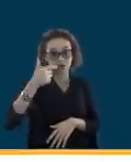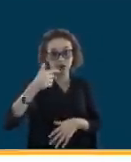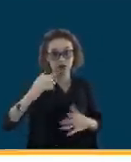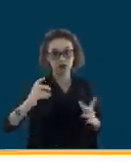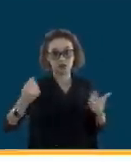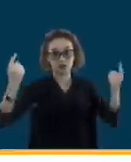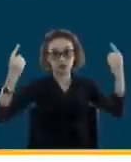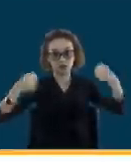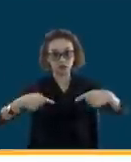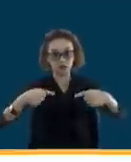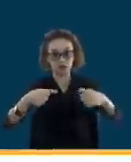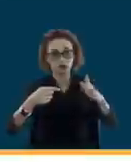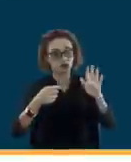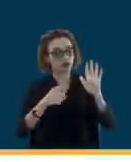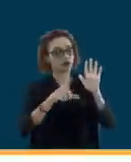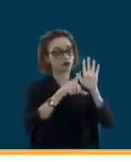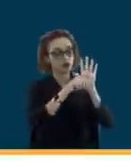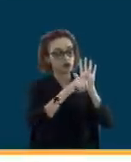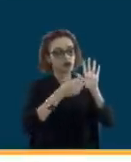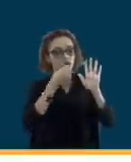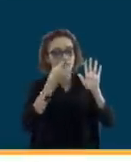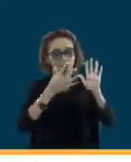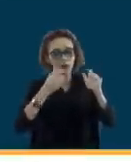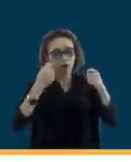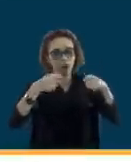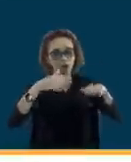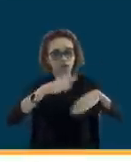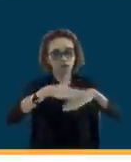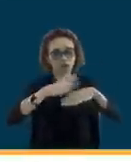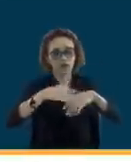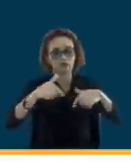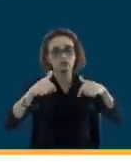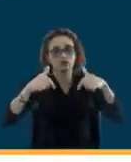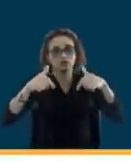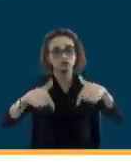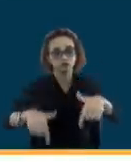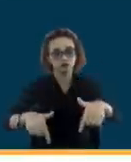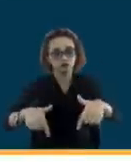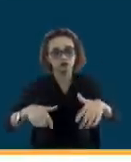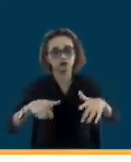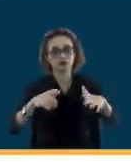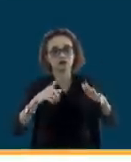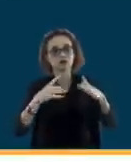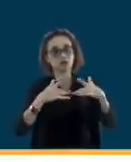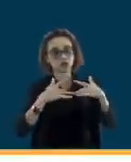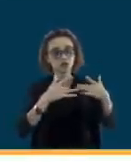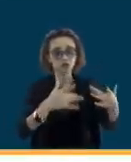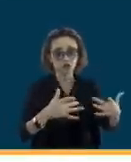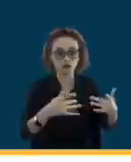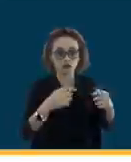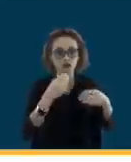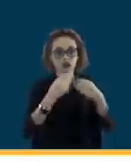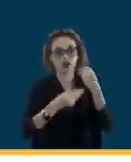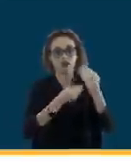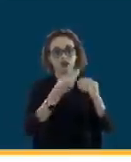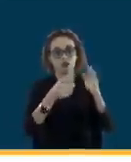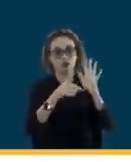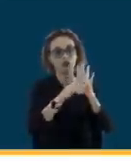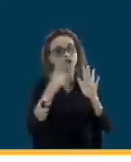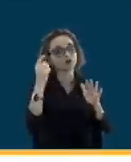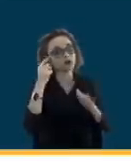boa aplicação da lei, chegar onde ela tem que chegar e da forma generosa com que ela foi